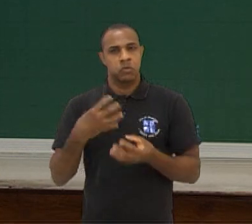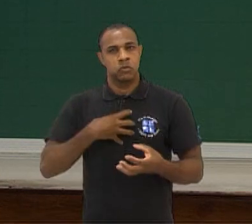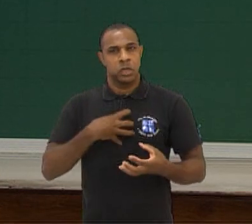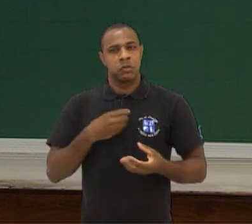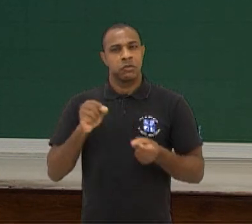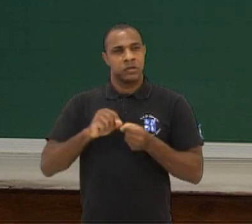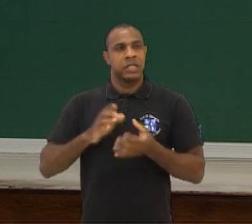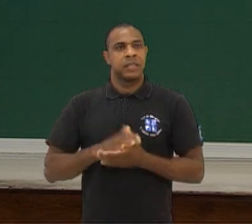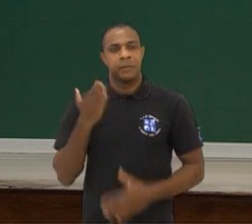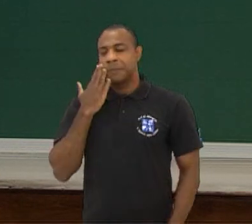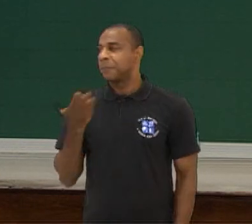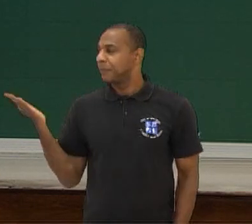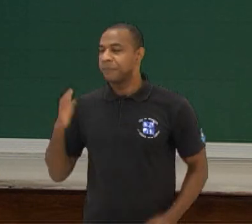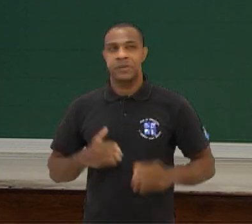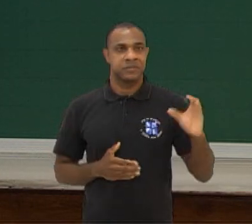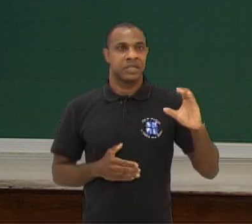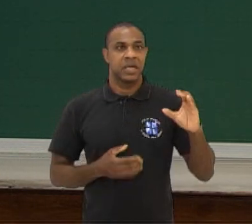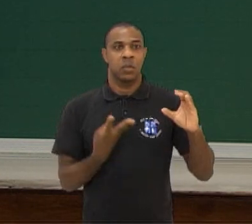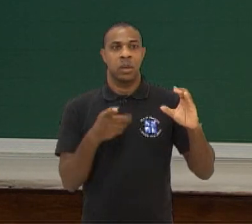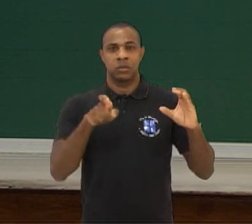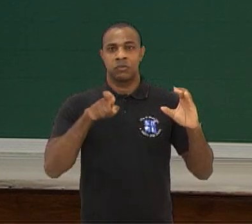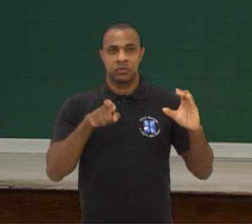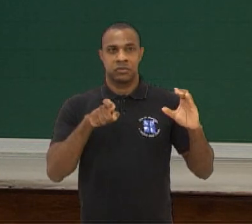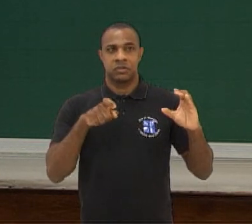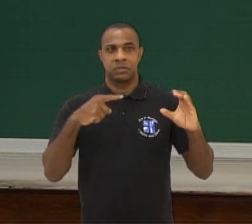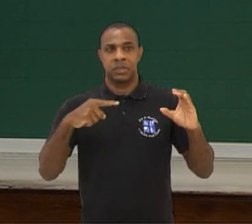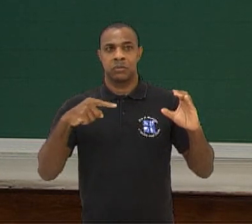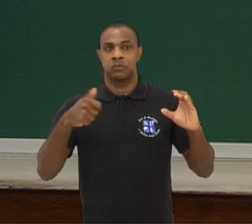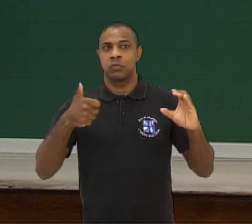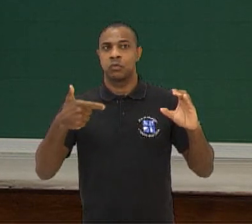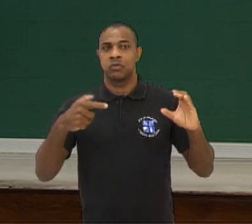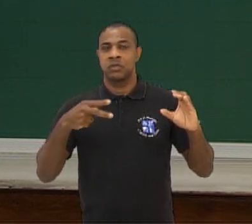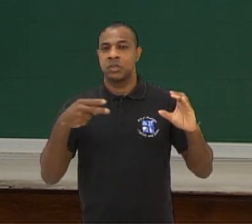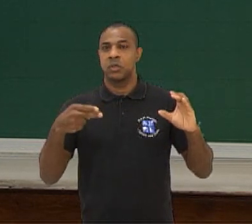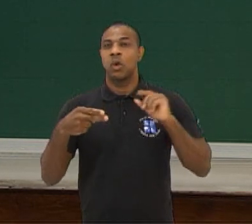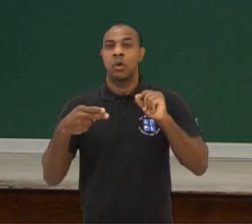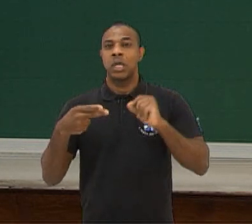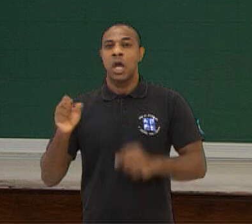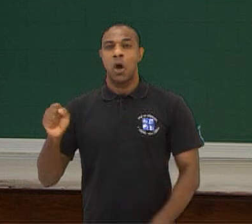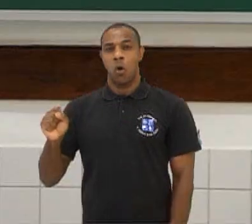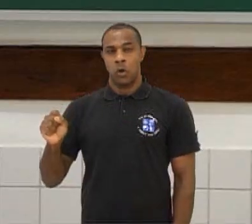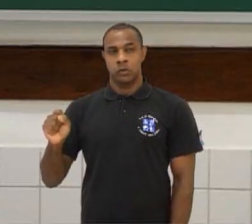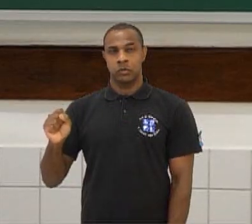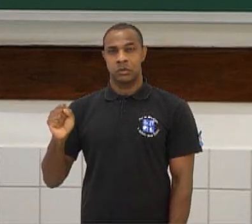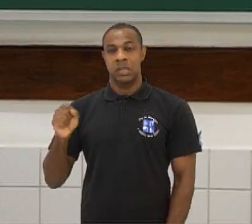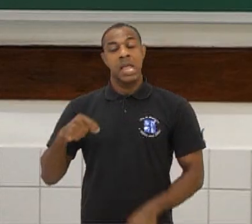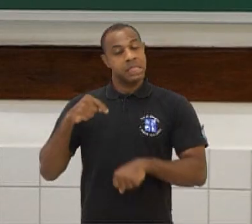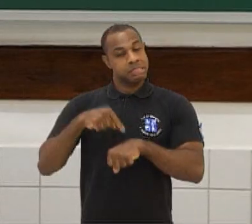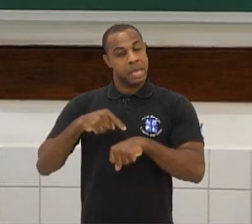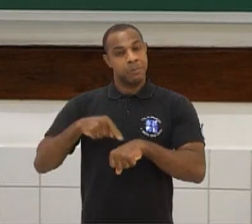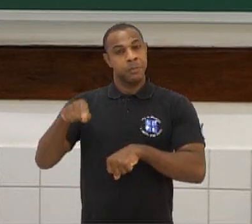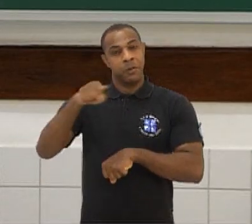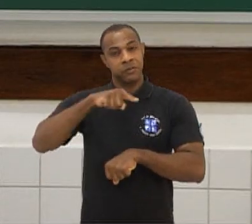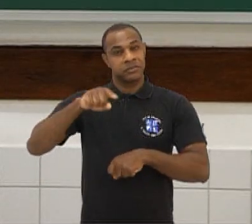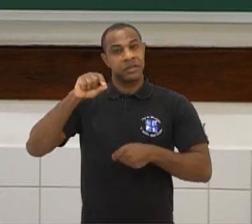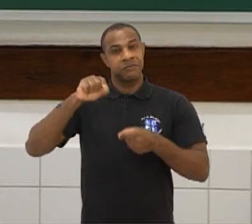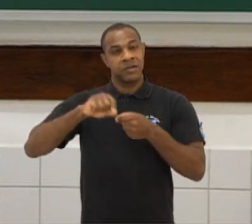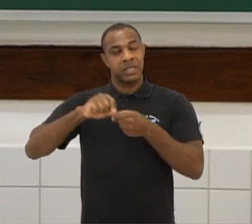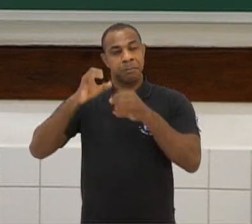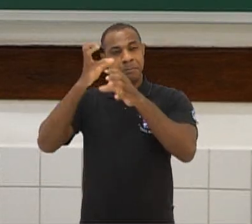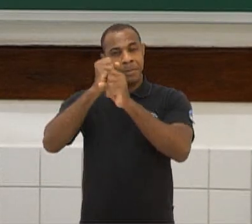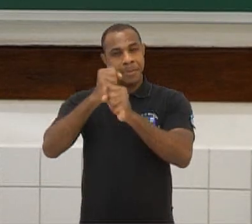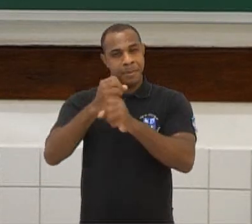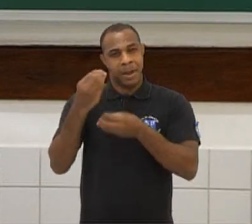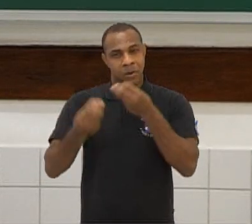bem? Letra C, 4x menos 12 é igual a 8. Então, eu vou dar um tempo para vocês resolverem